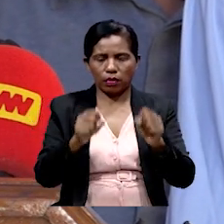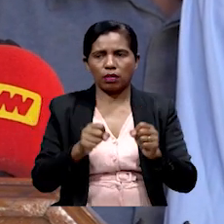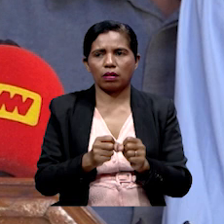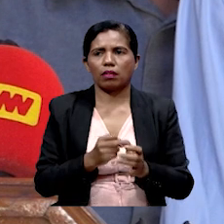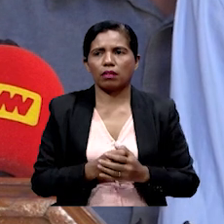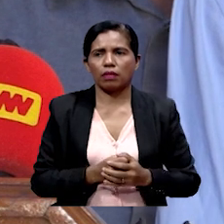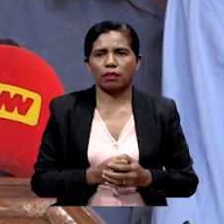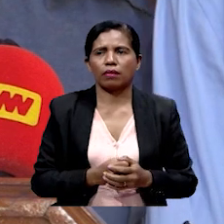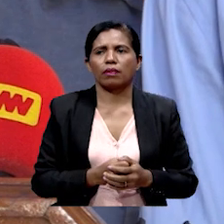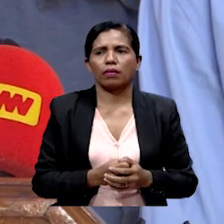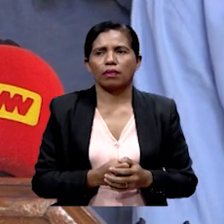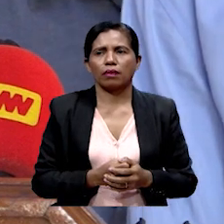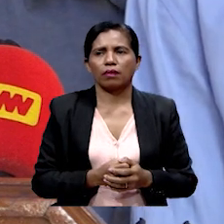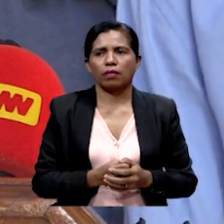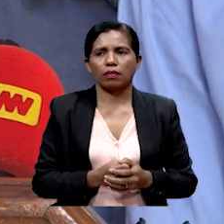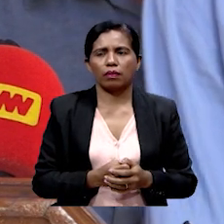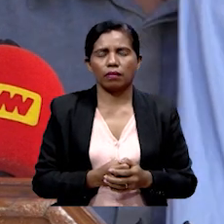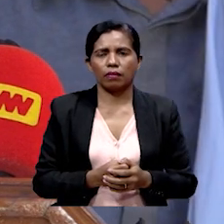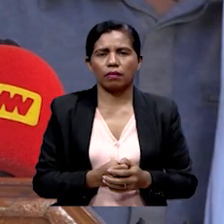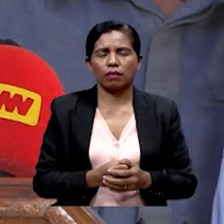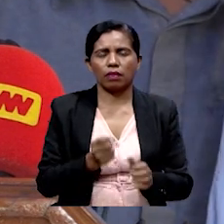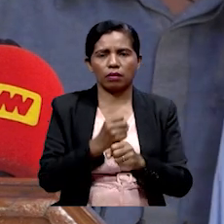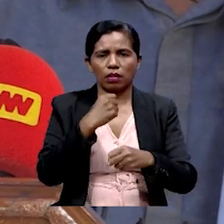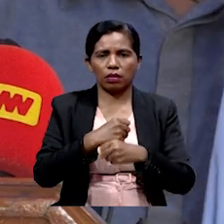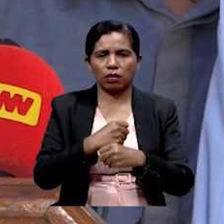halo halo